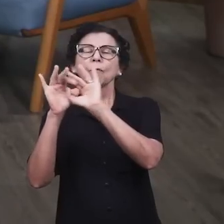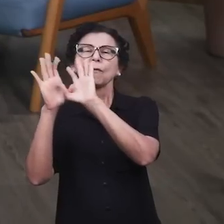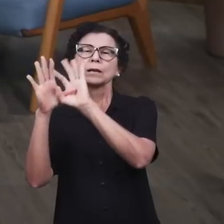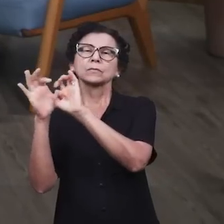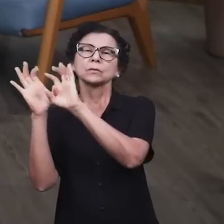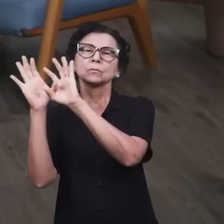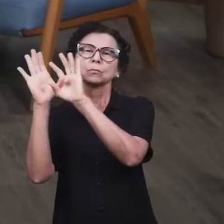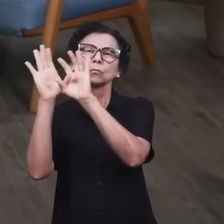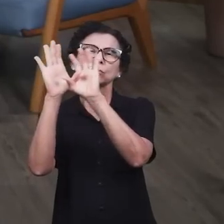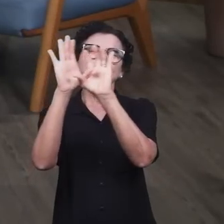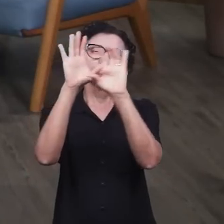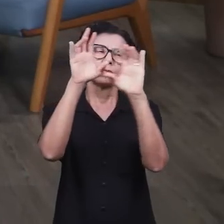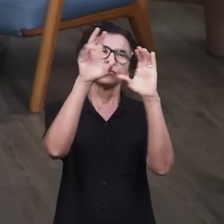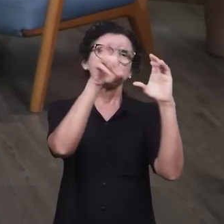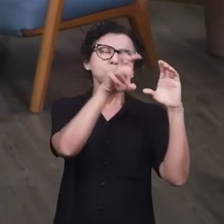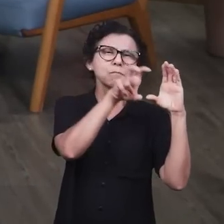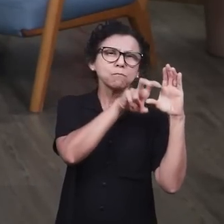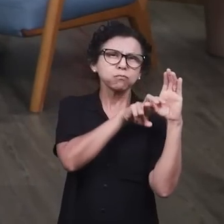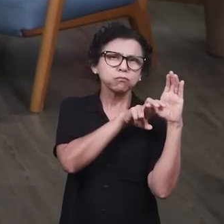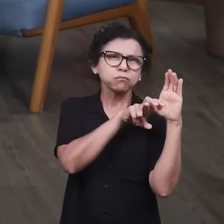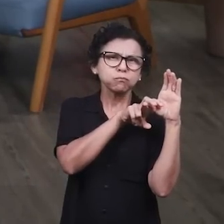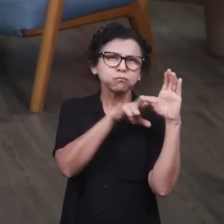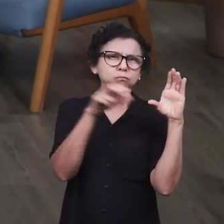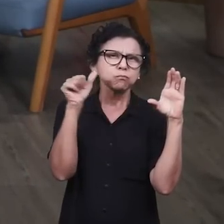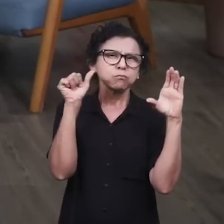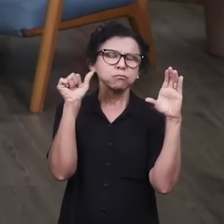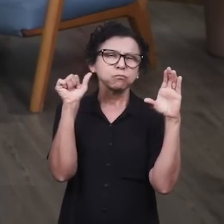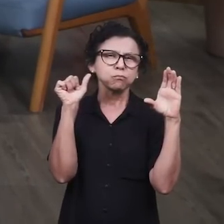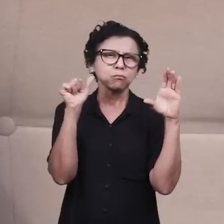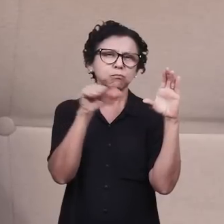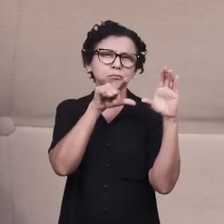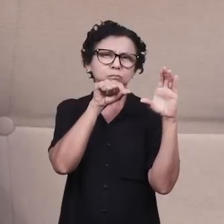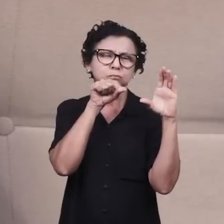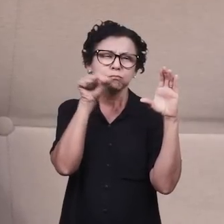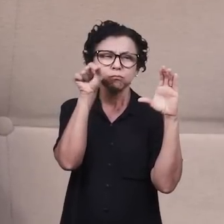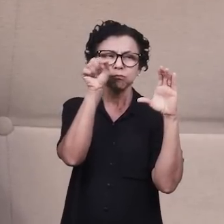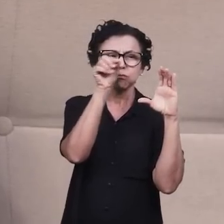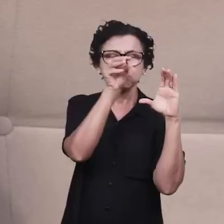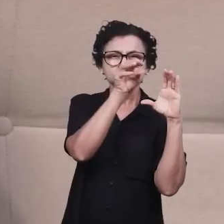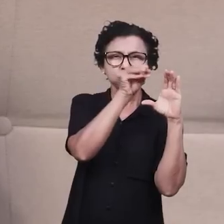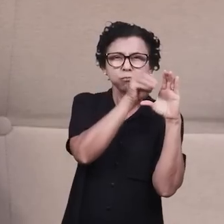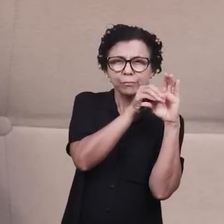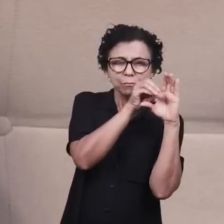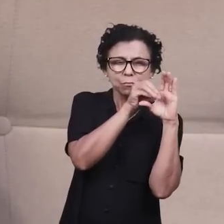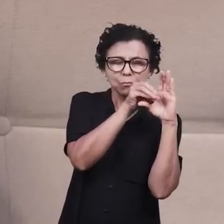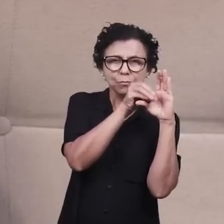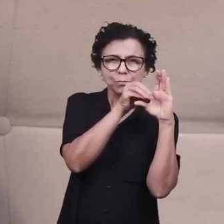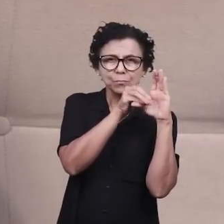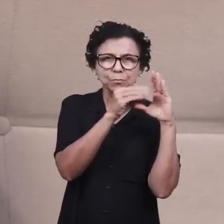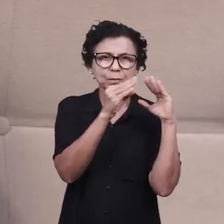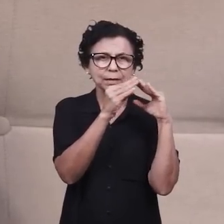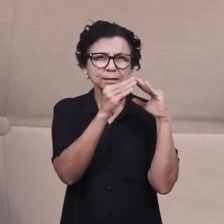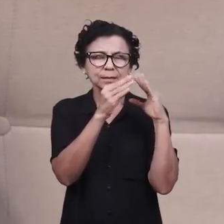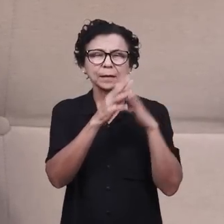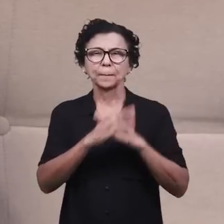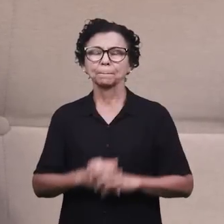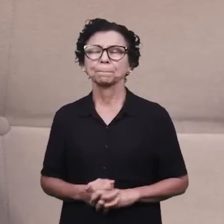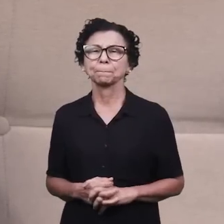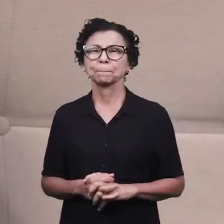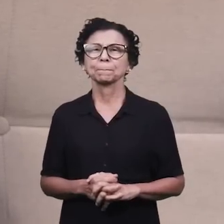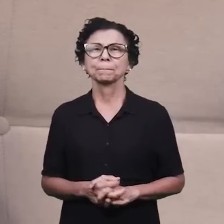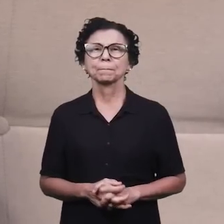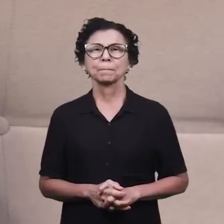aí vieram as aves, veio o maligno, e o restante, né, você já leu aqui o que